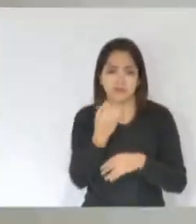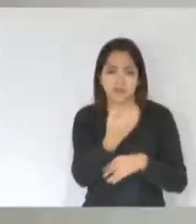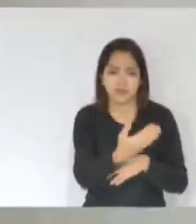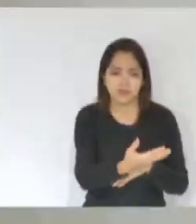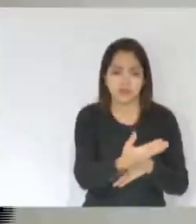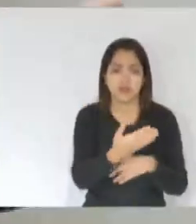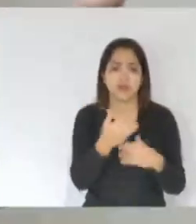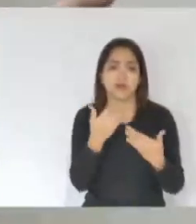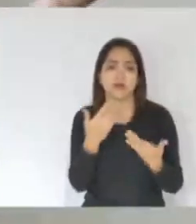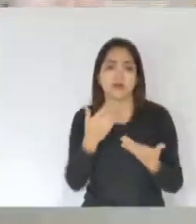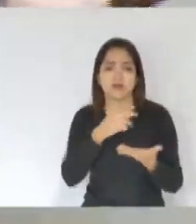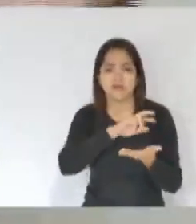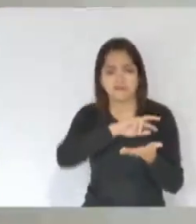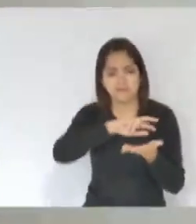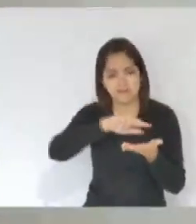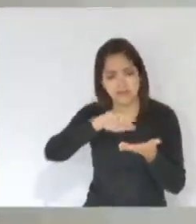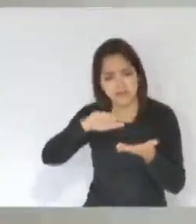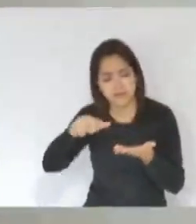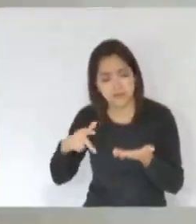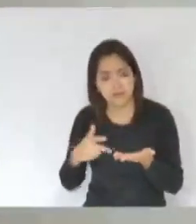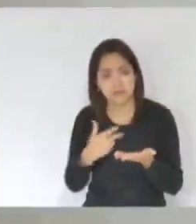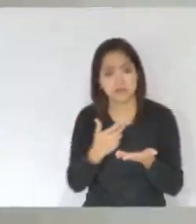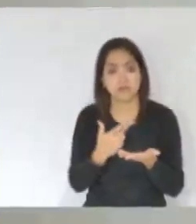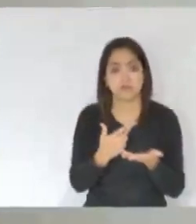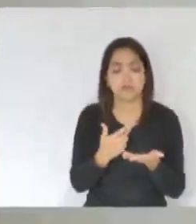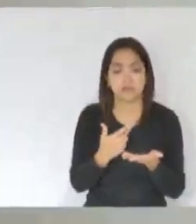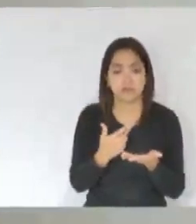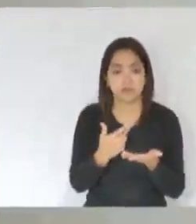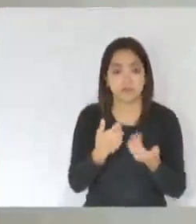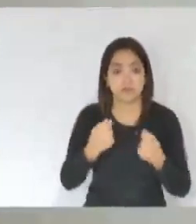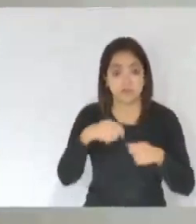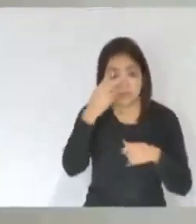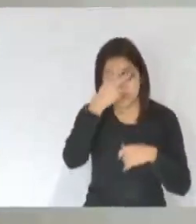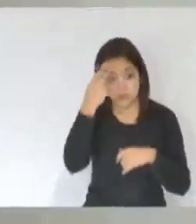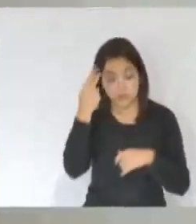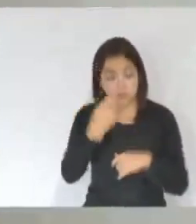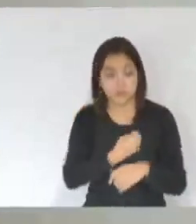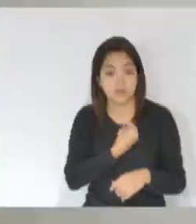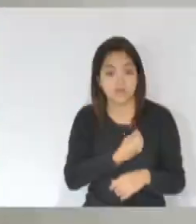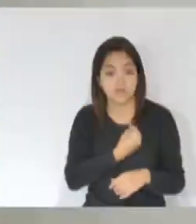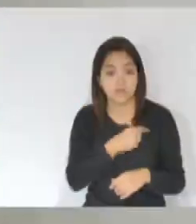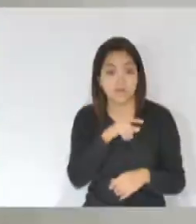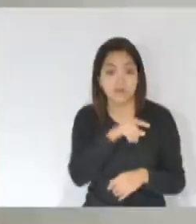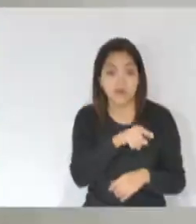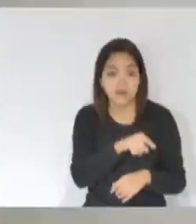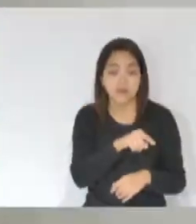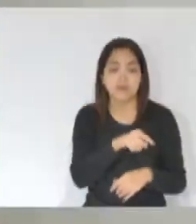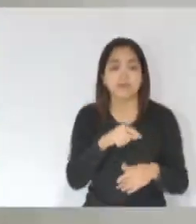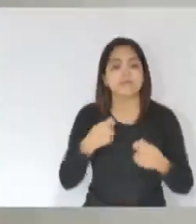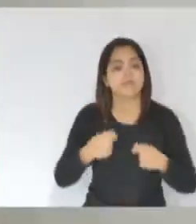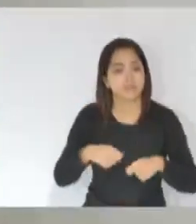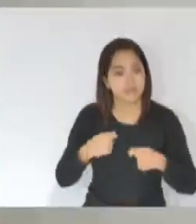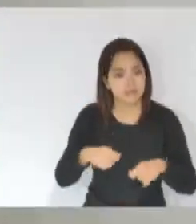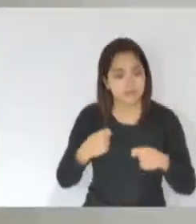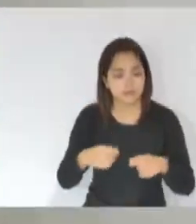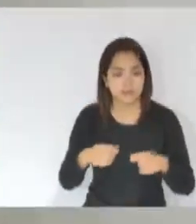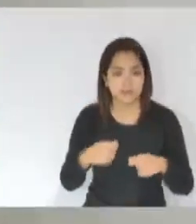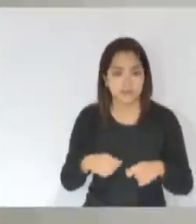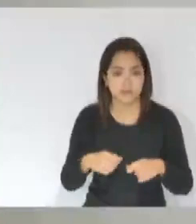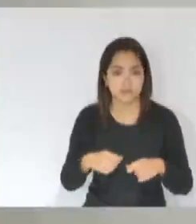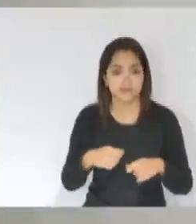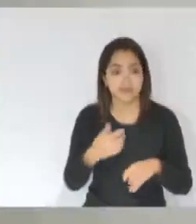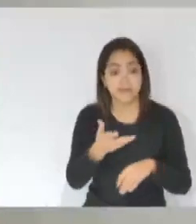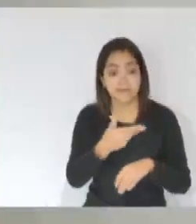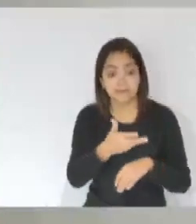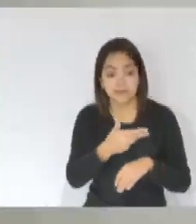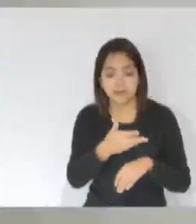uma ampla gama de pessoas que ali vivem no Vale de Itajaí e que merecem mais rapidez